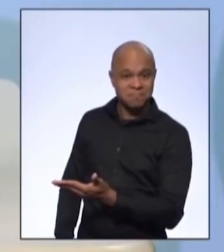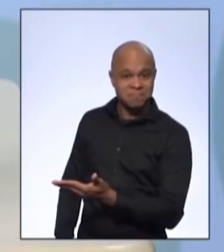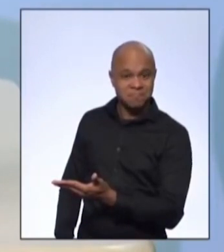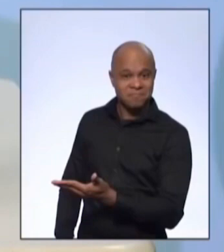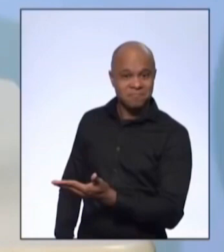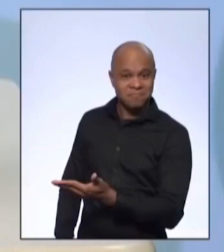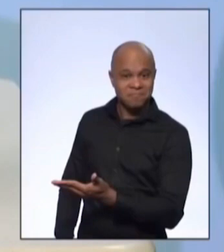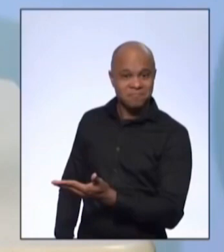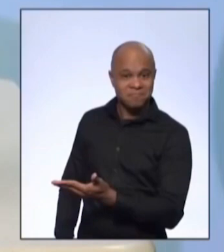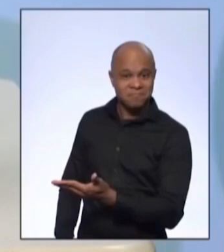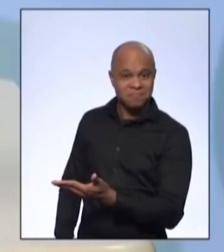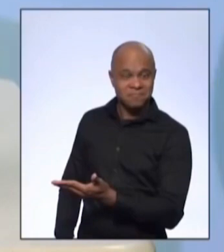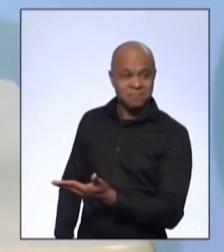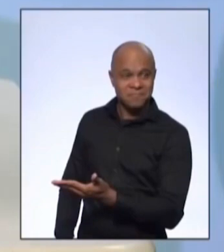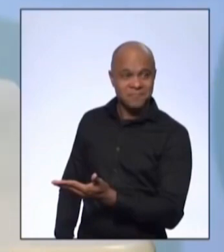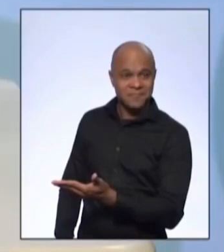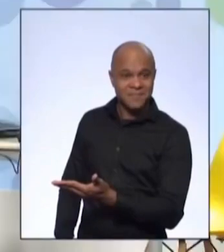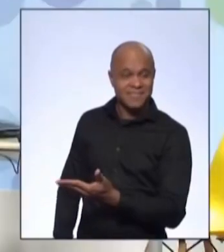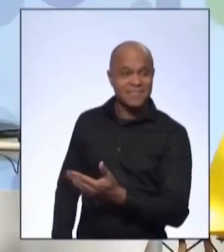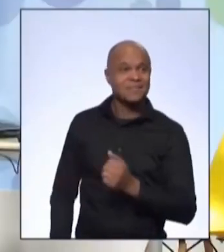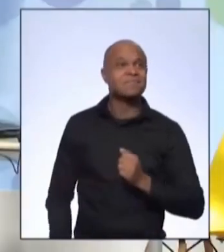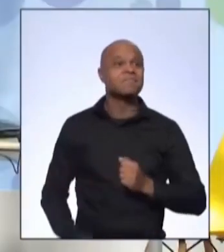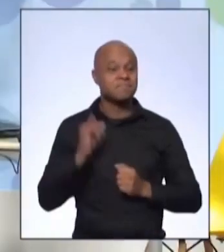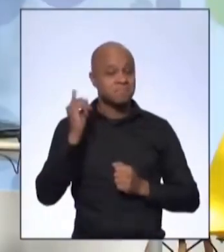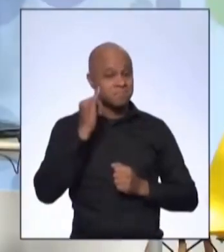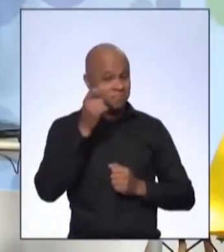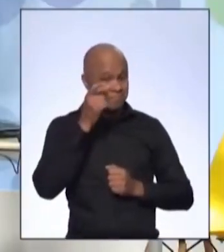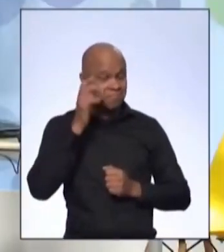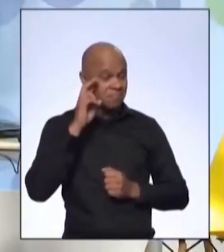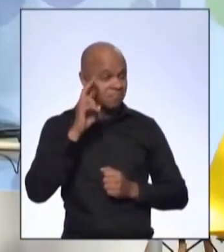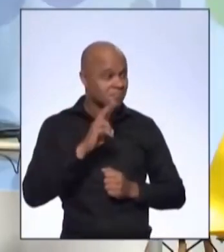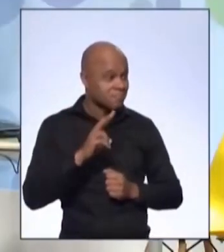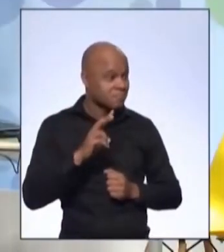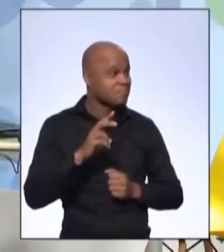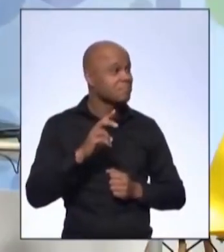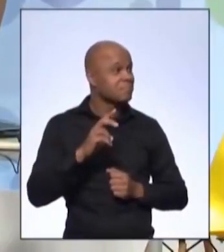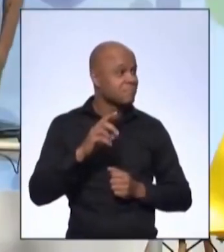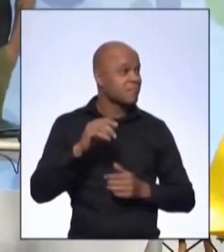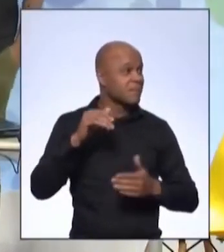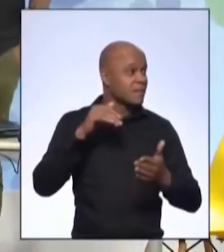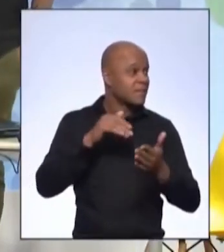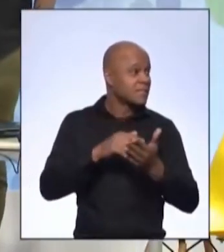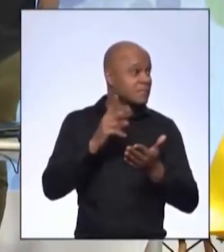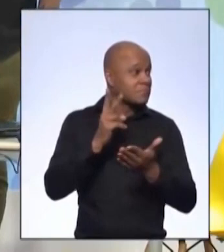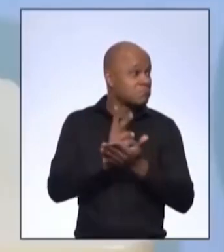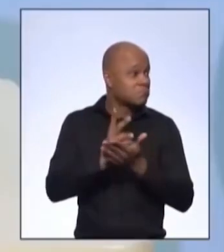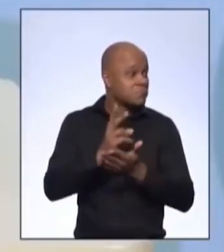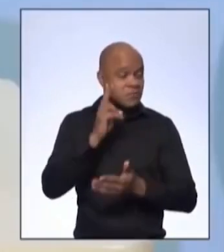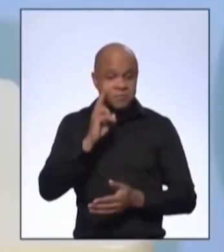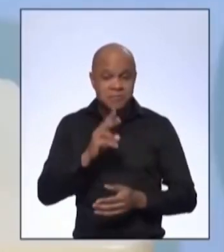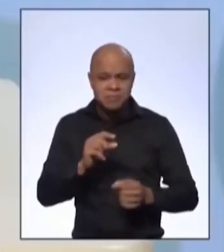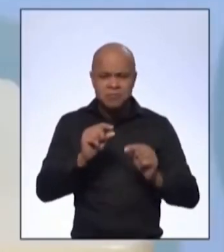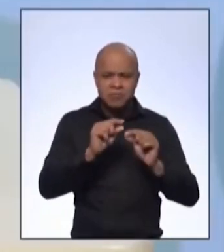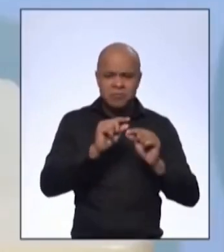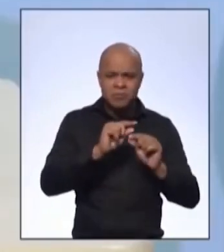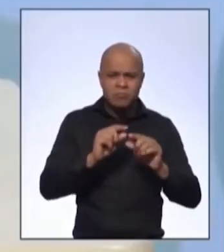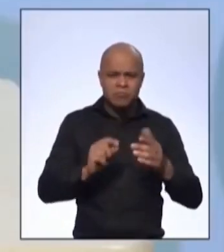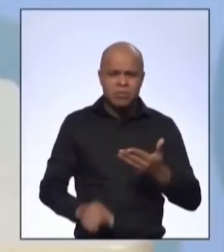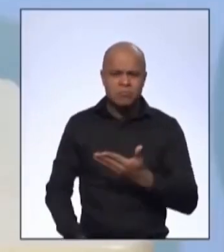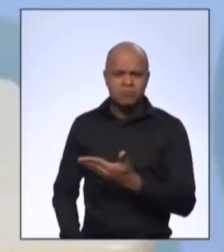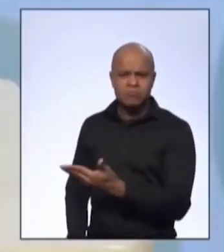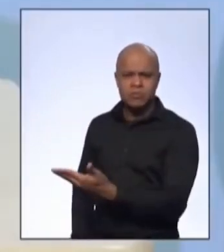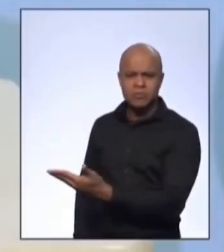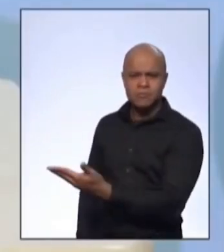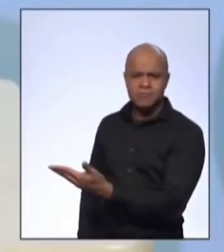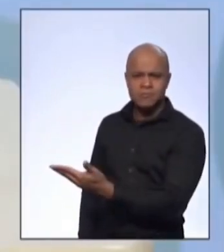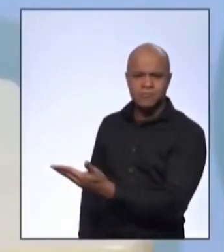Chiado, talvez seja. Bom, mas é importante observar aí que eu fiz até uma setinha aí para indicar o sentido do giro aí, né?